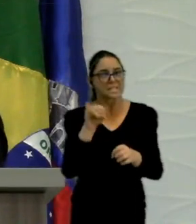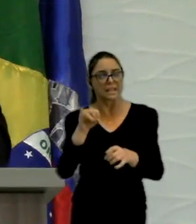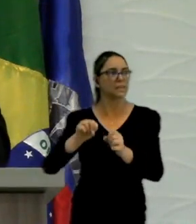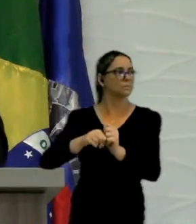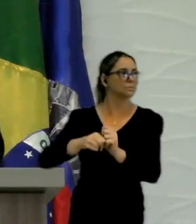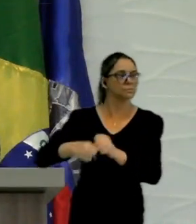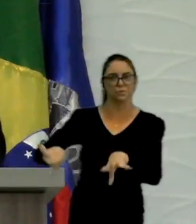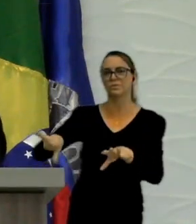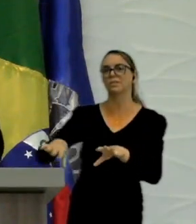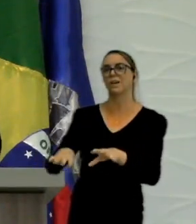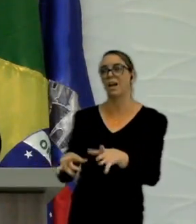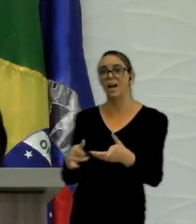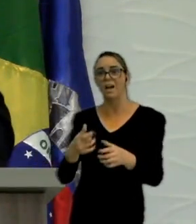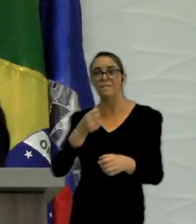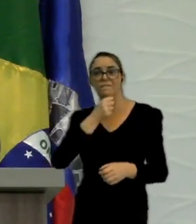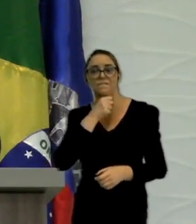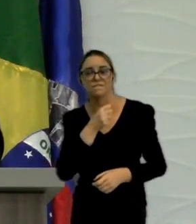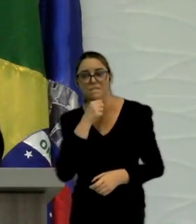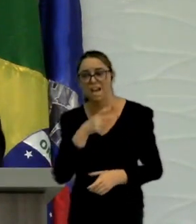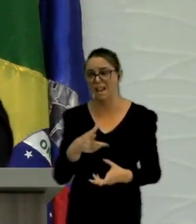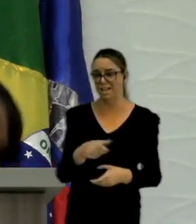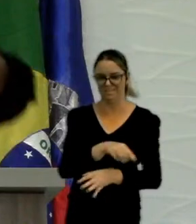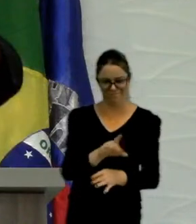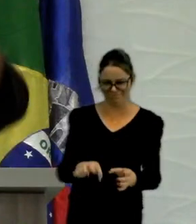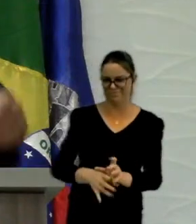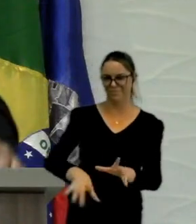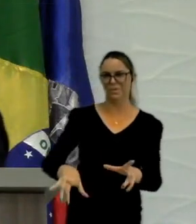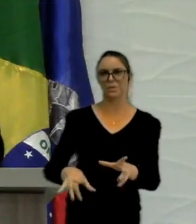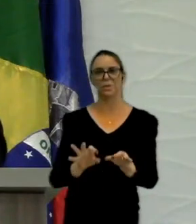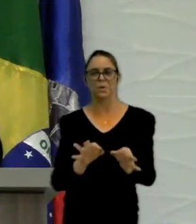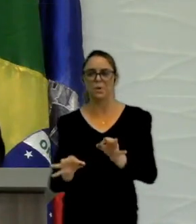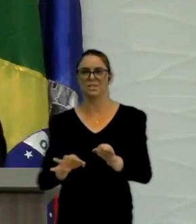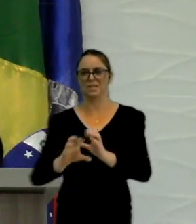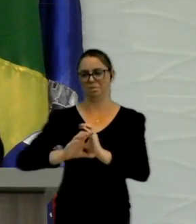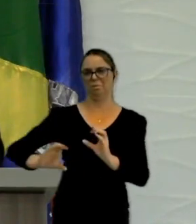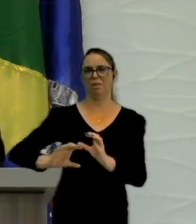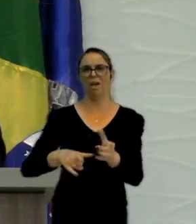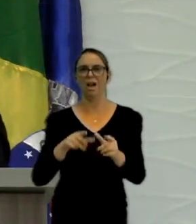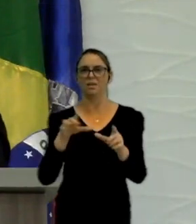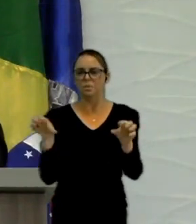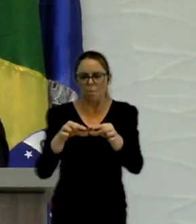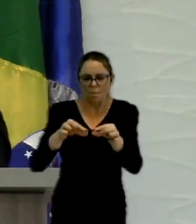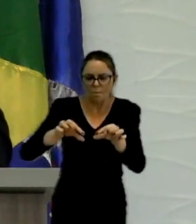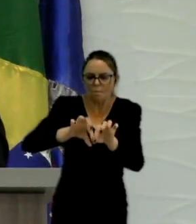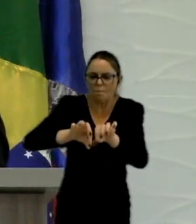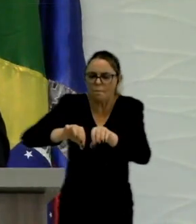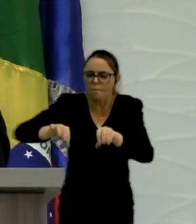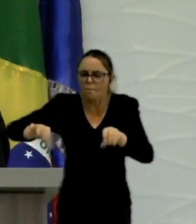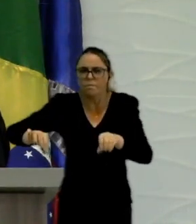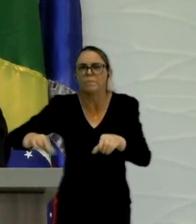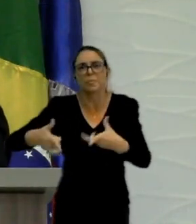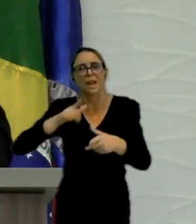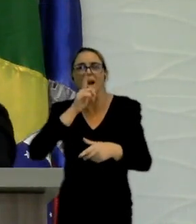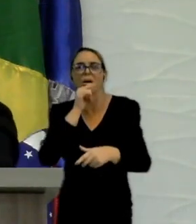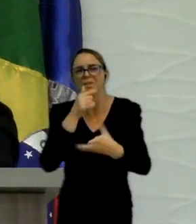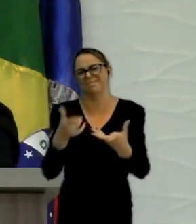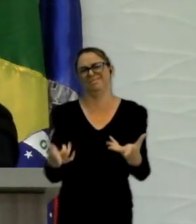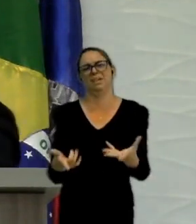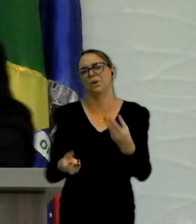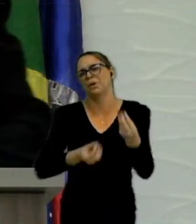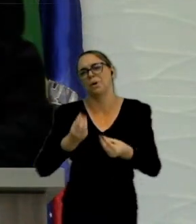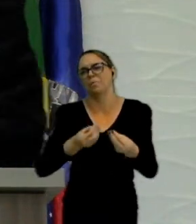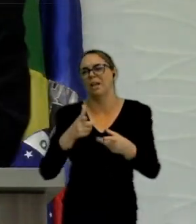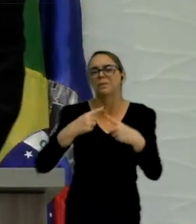Jardim, que é uma rede velha, antiga e fina, que não dá para abastecer São Bento. Ele sabe tudo disso. Mas para